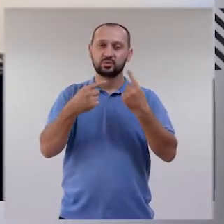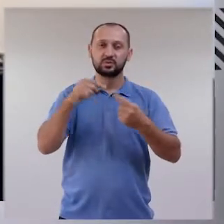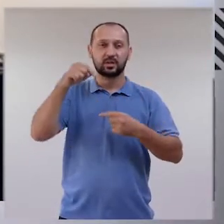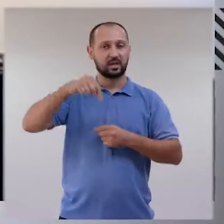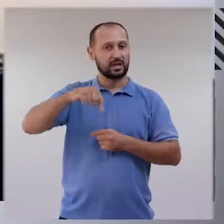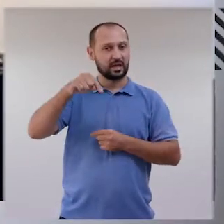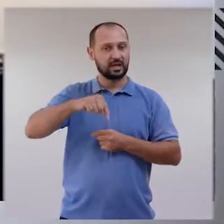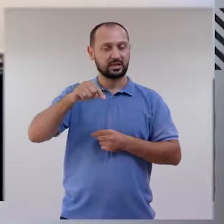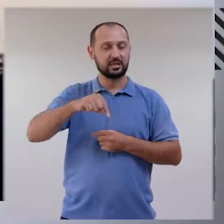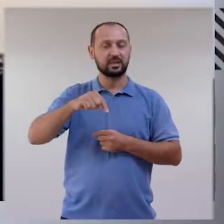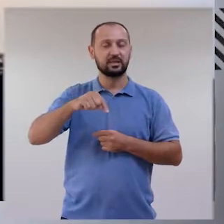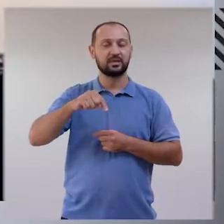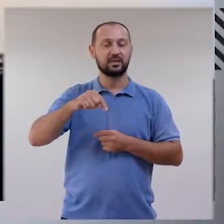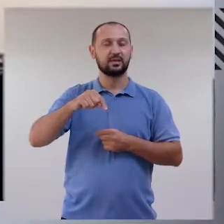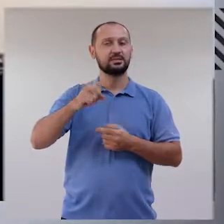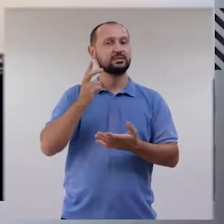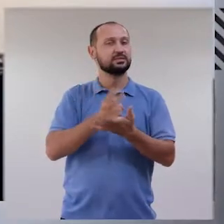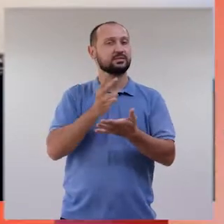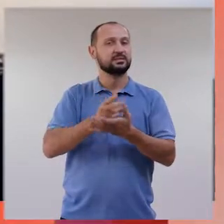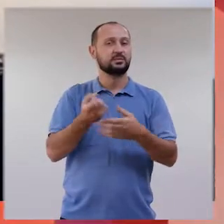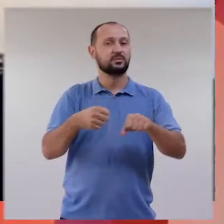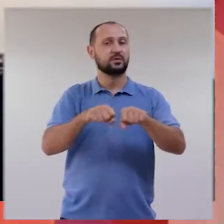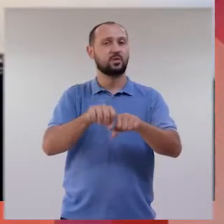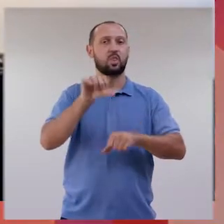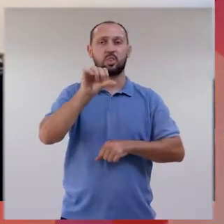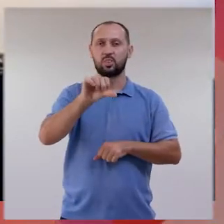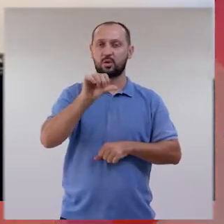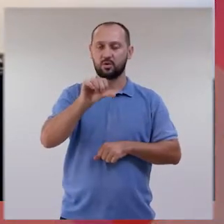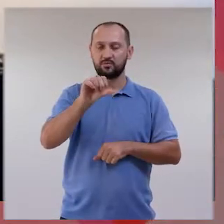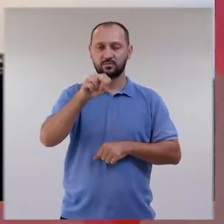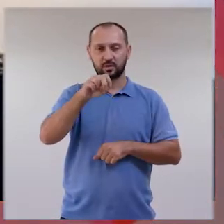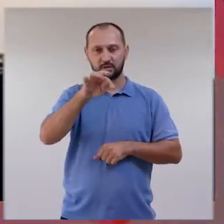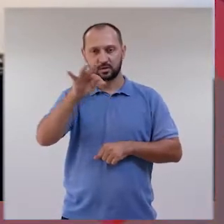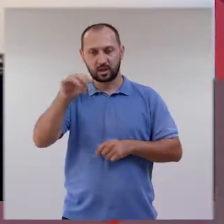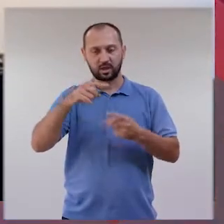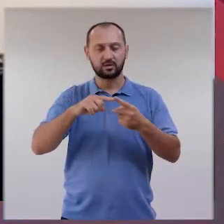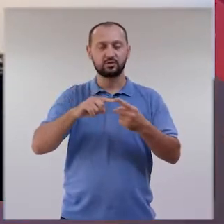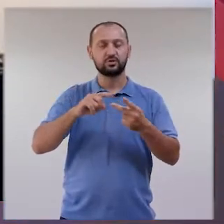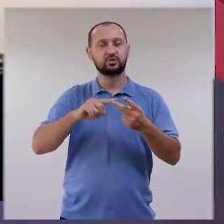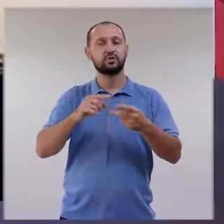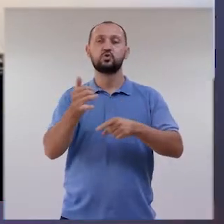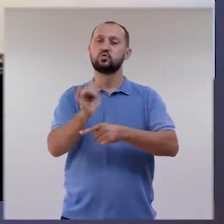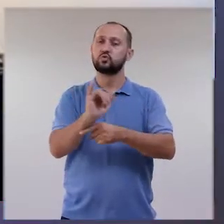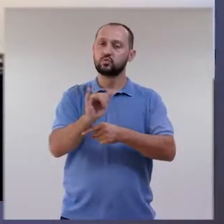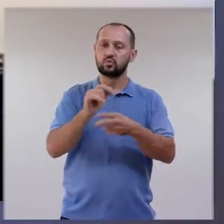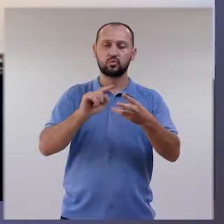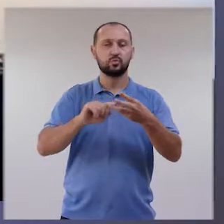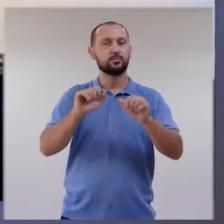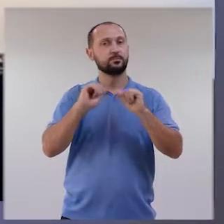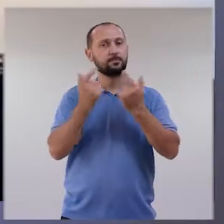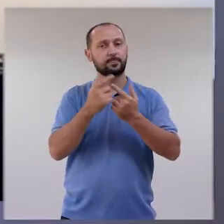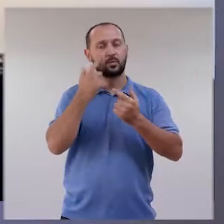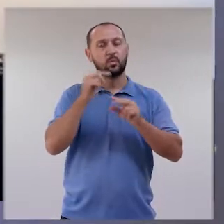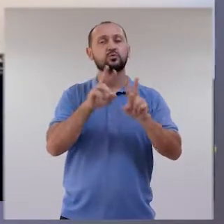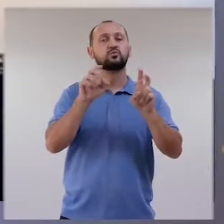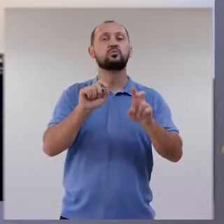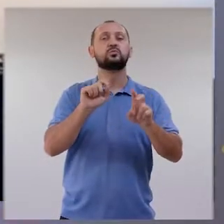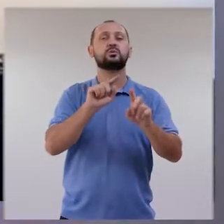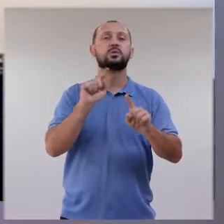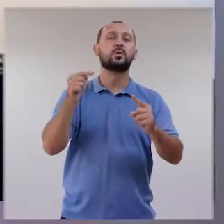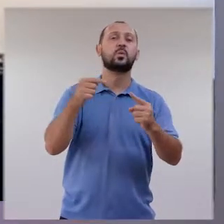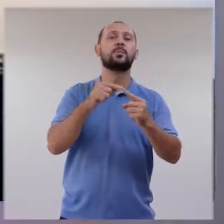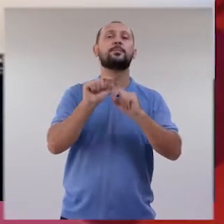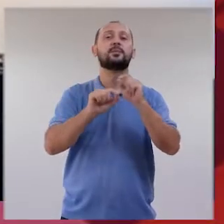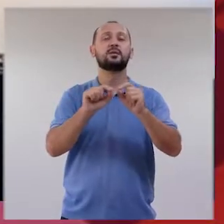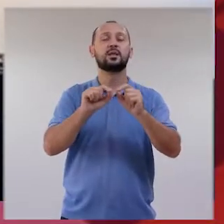toda semana aqui no canal 9 da NET. Você também pode conferir pelo YouTube ou na Rádio Assembleia, assuntos que dizem